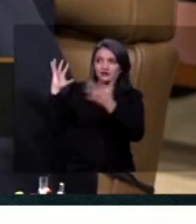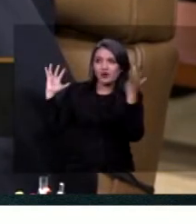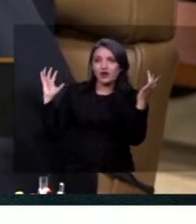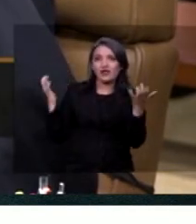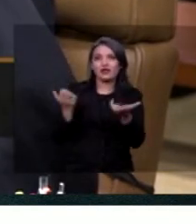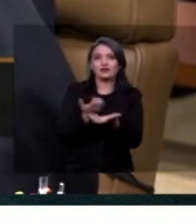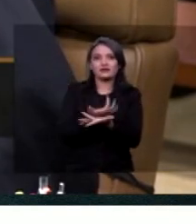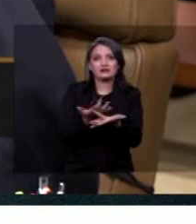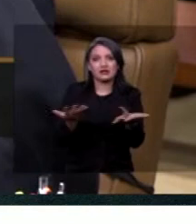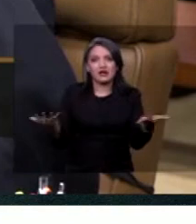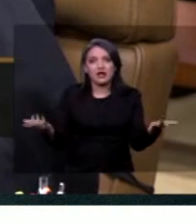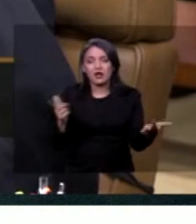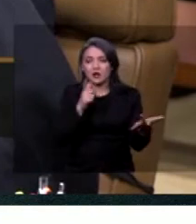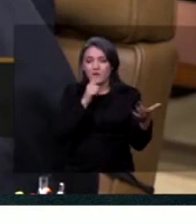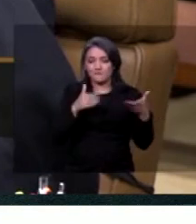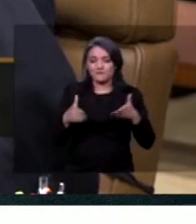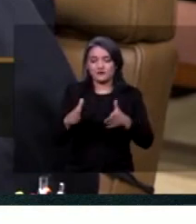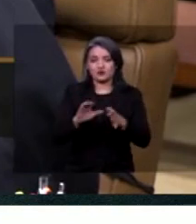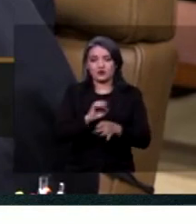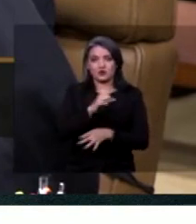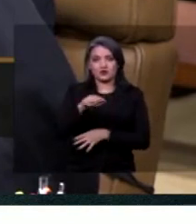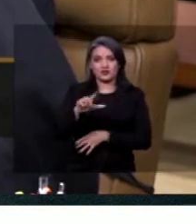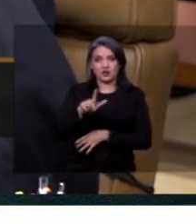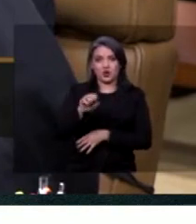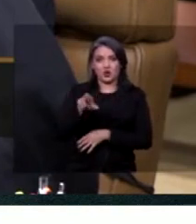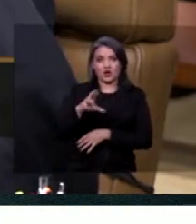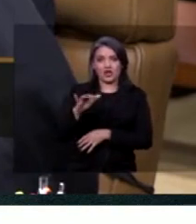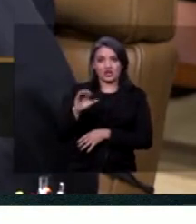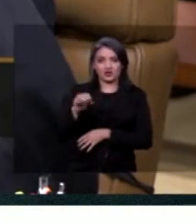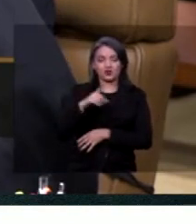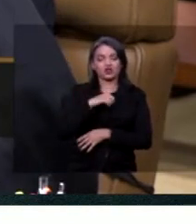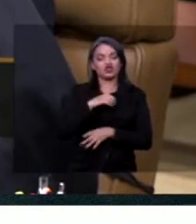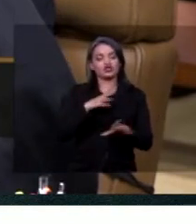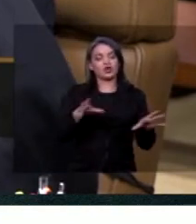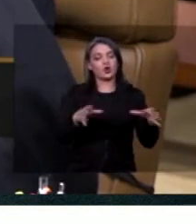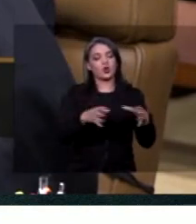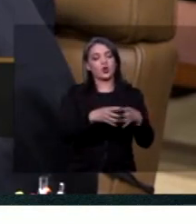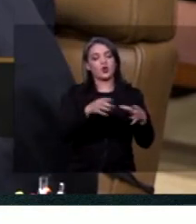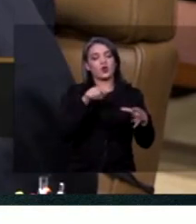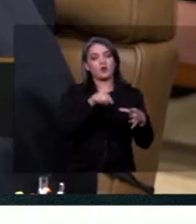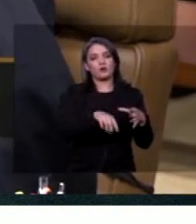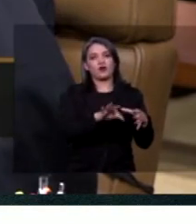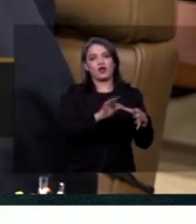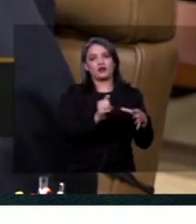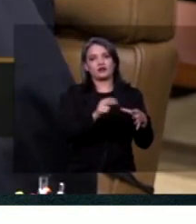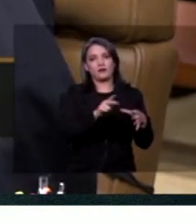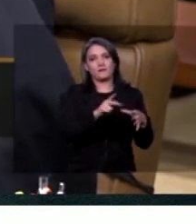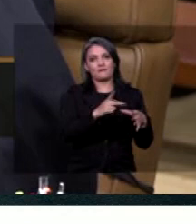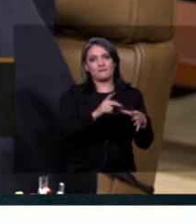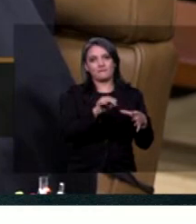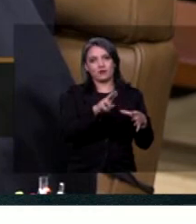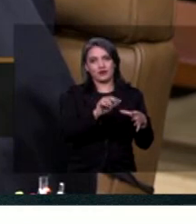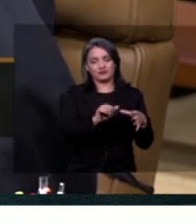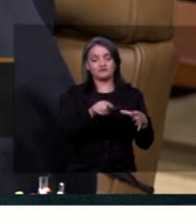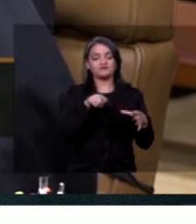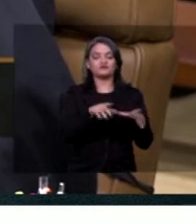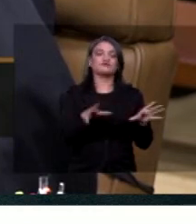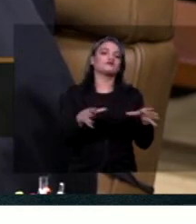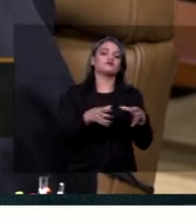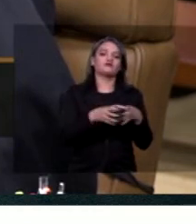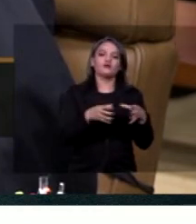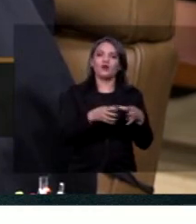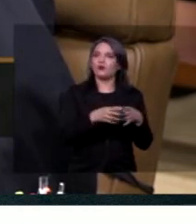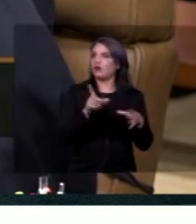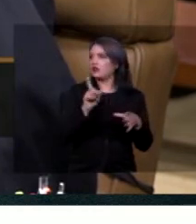requisitos. O que nós votamos aqui na Câmara foi tornar lei aquilo que foram requisitos